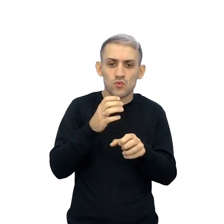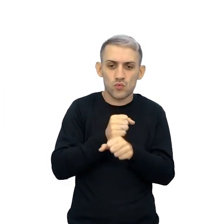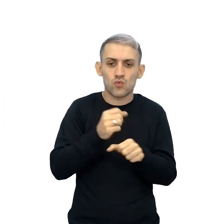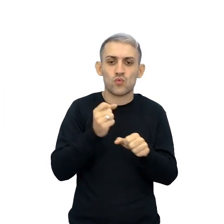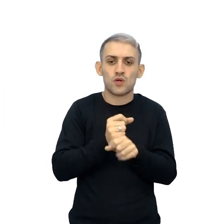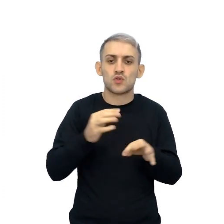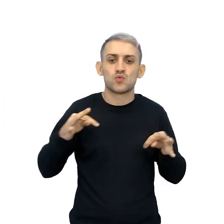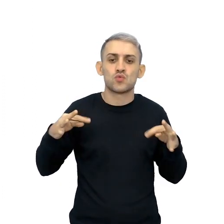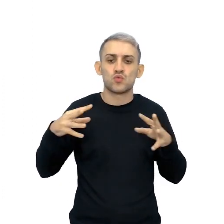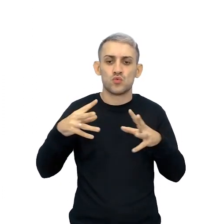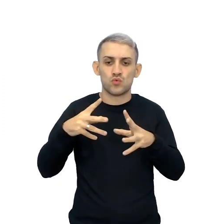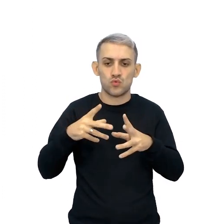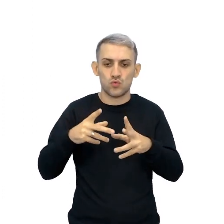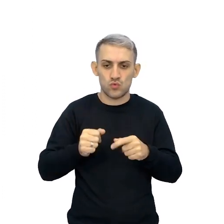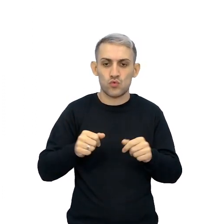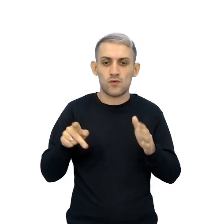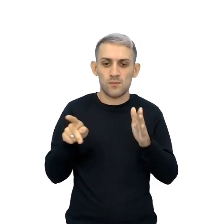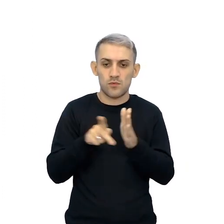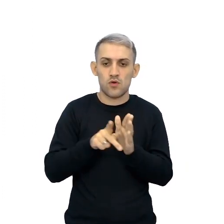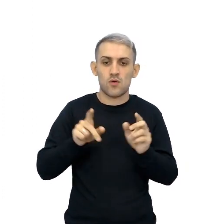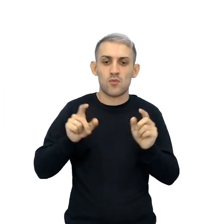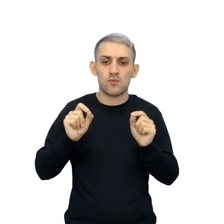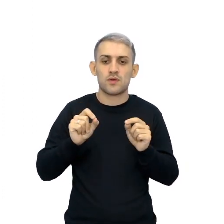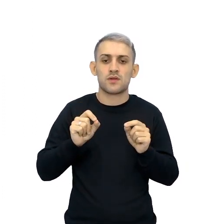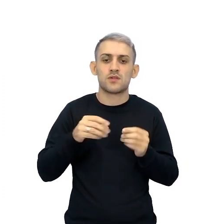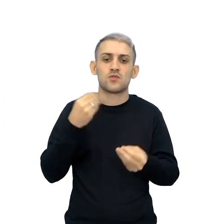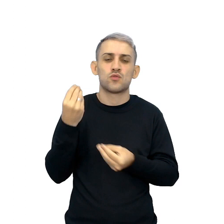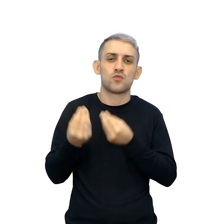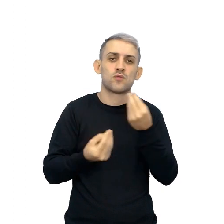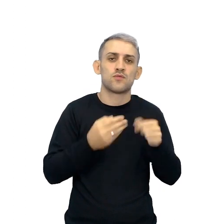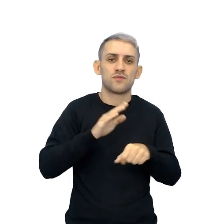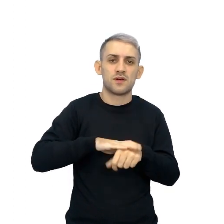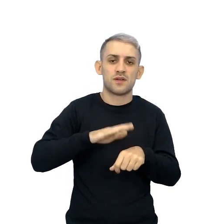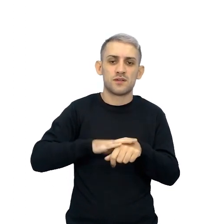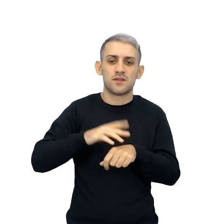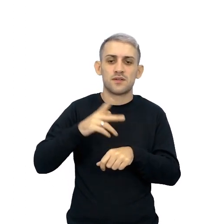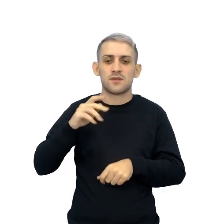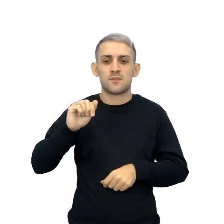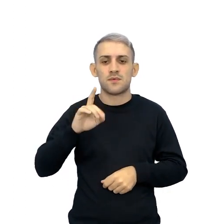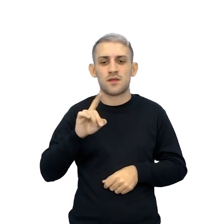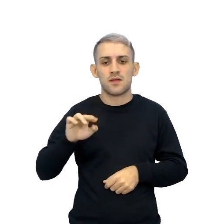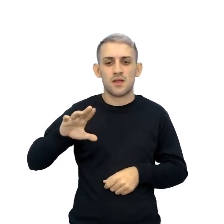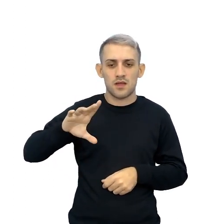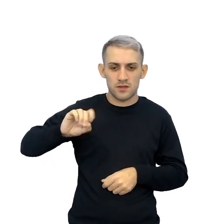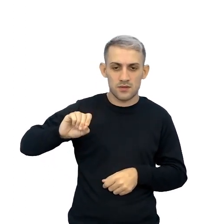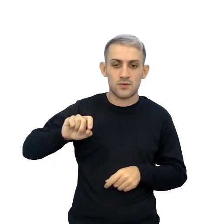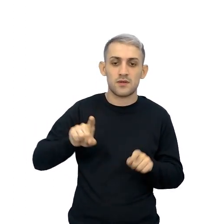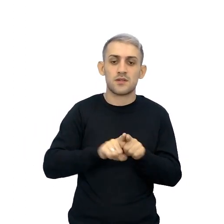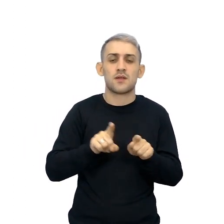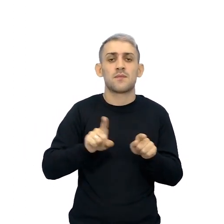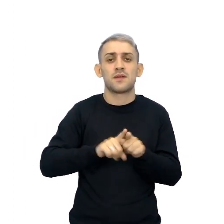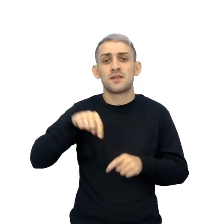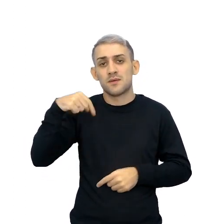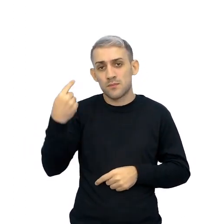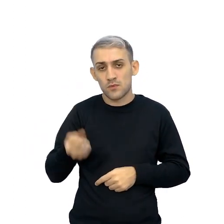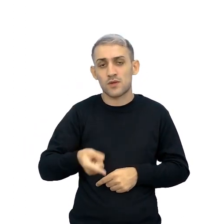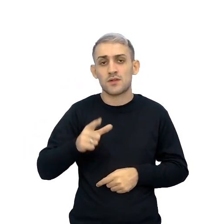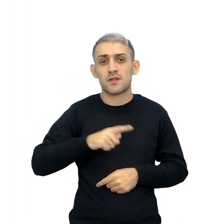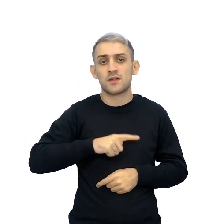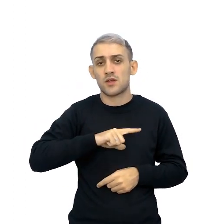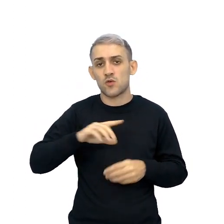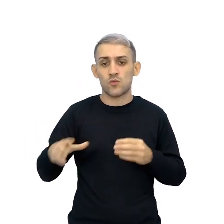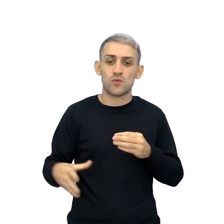todo, né, desse padronização da diagonal, e depois, por meio desse processo,